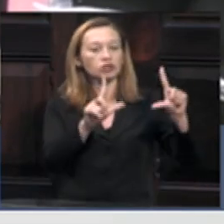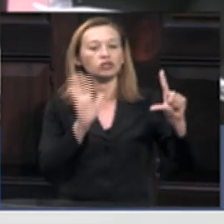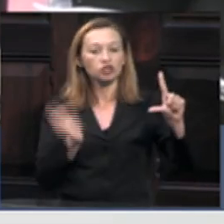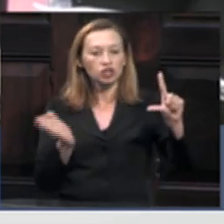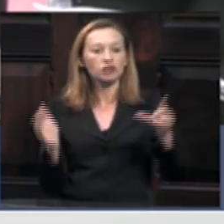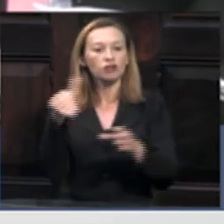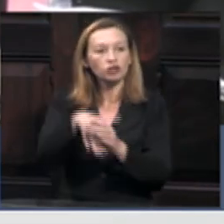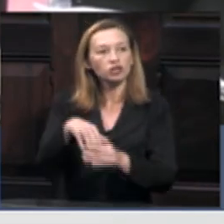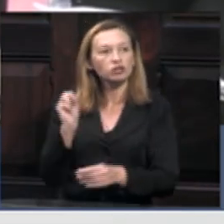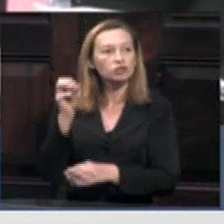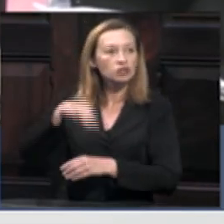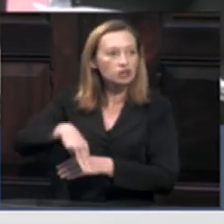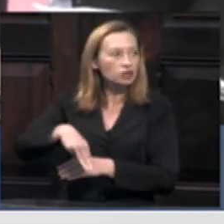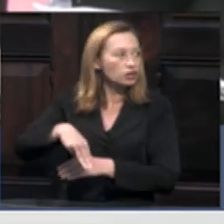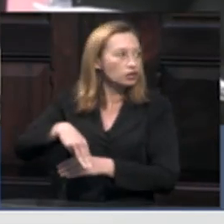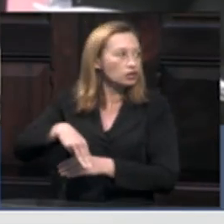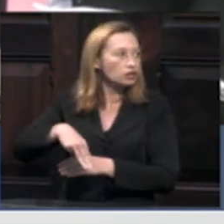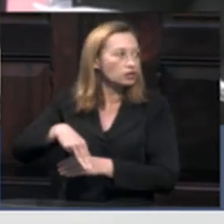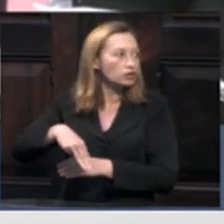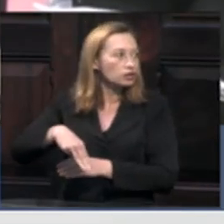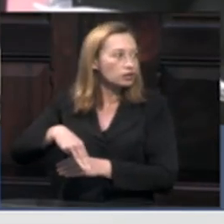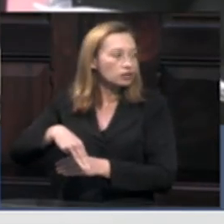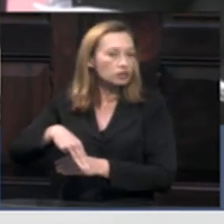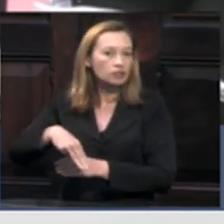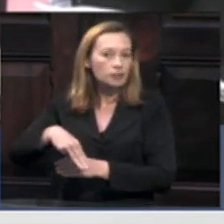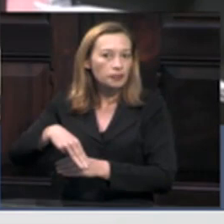votando sim.